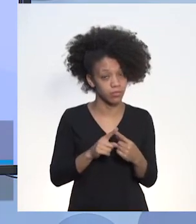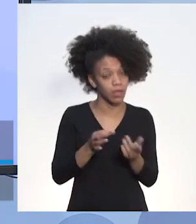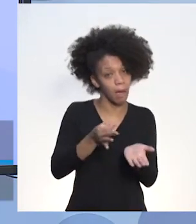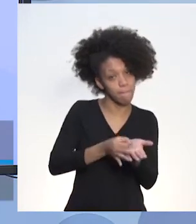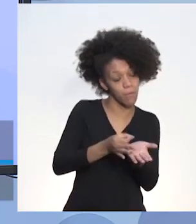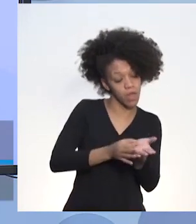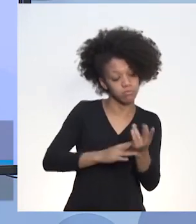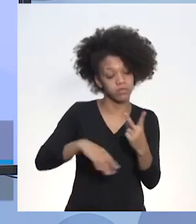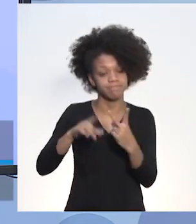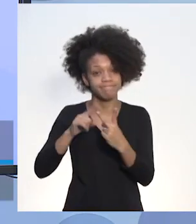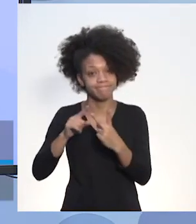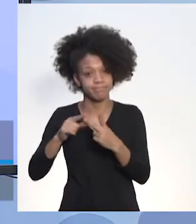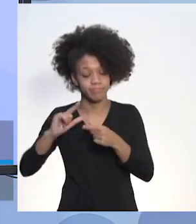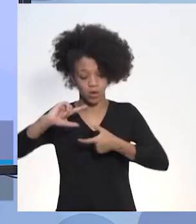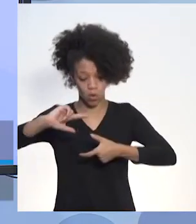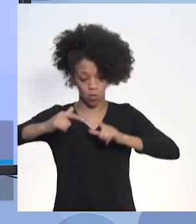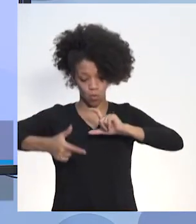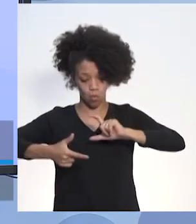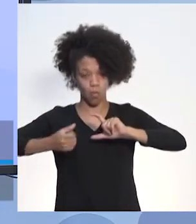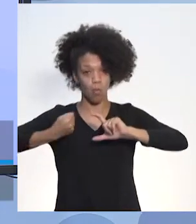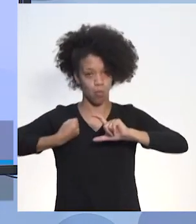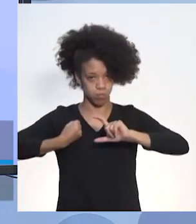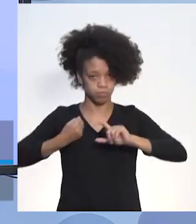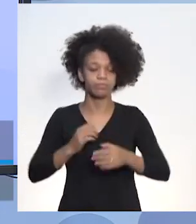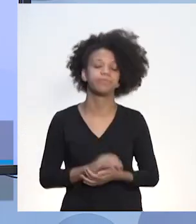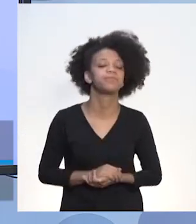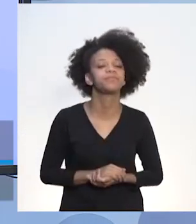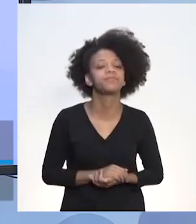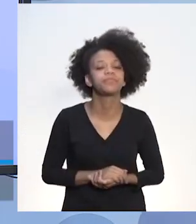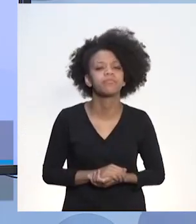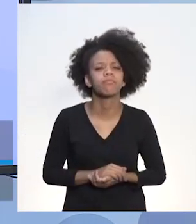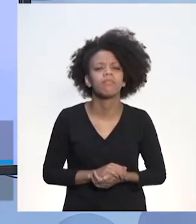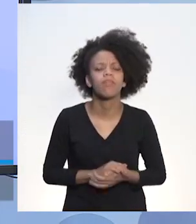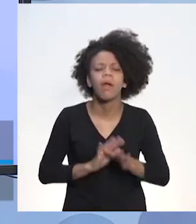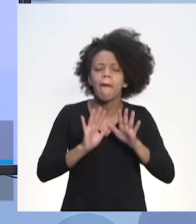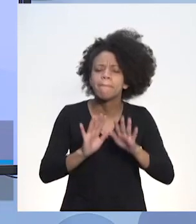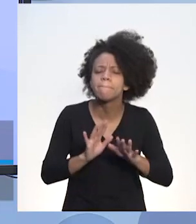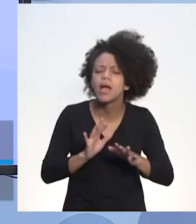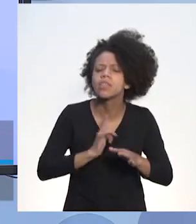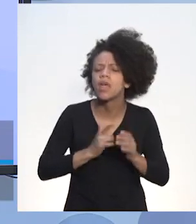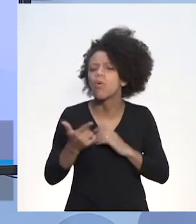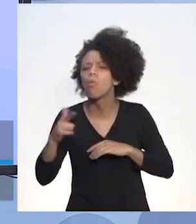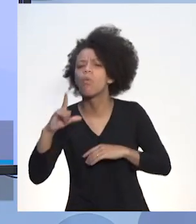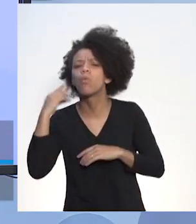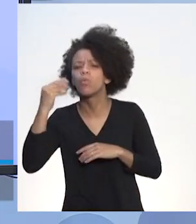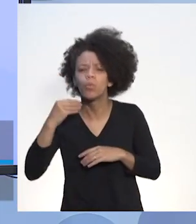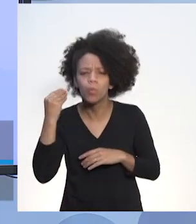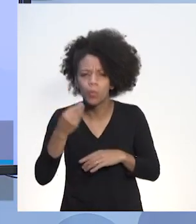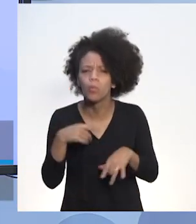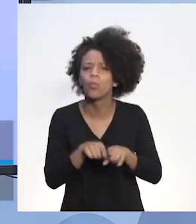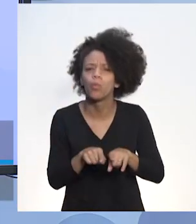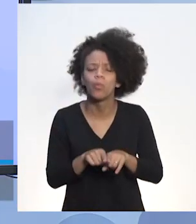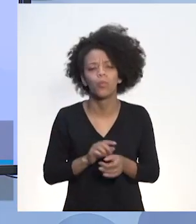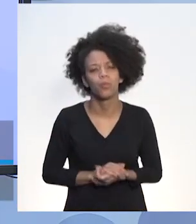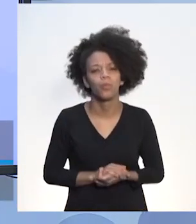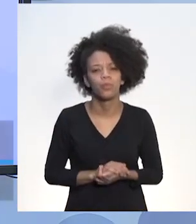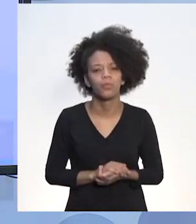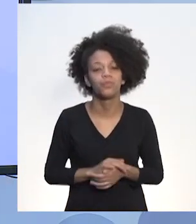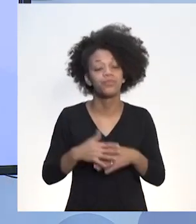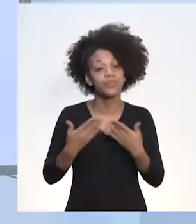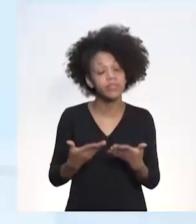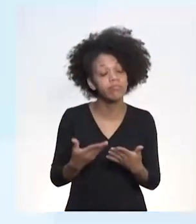moeda e o lançamento do dado. Mas a gente tem um outro tipo de experimento, que é